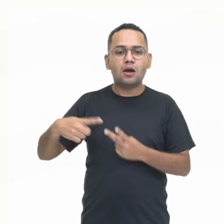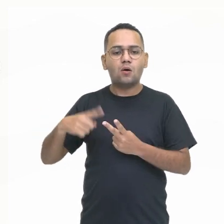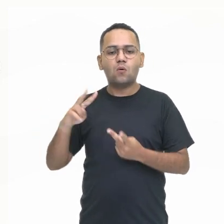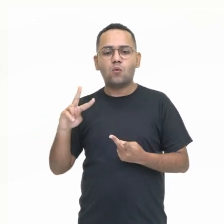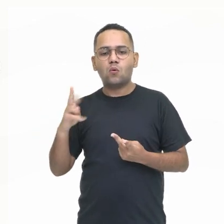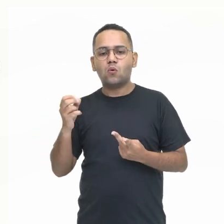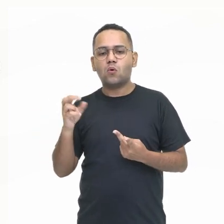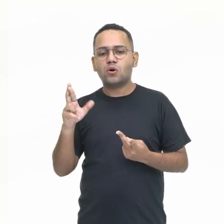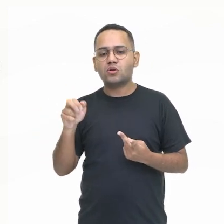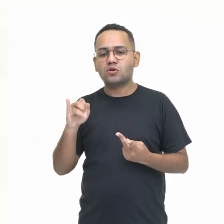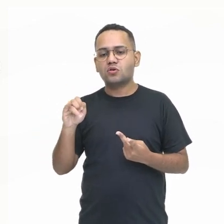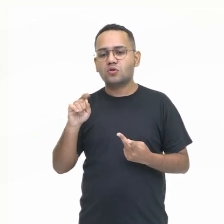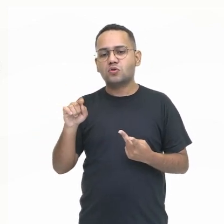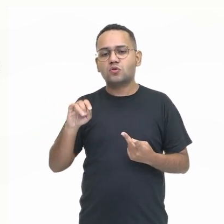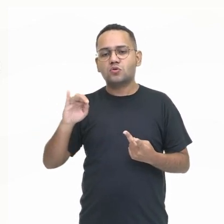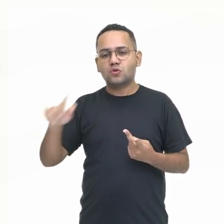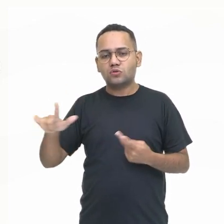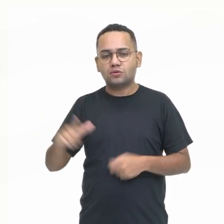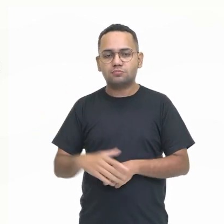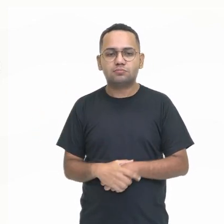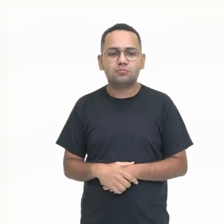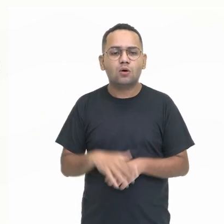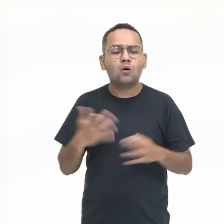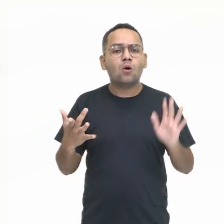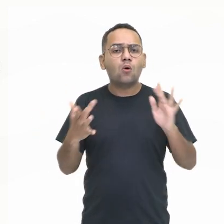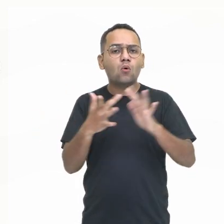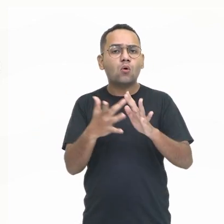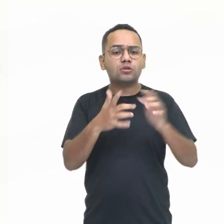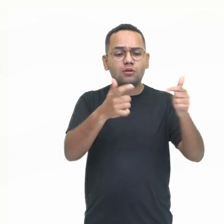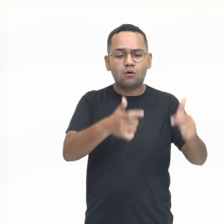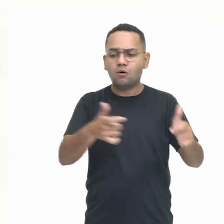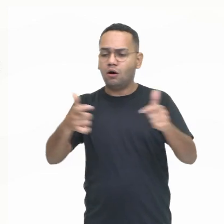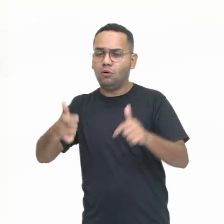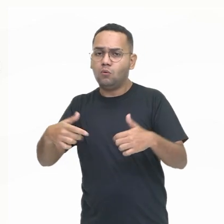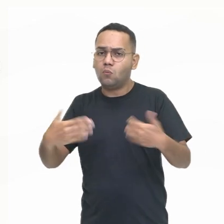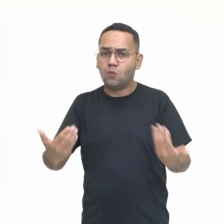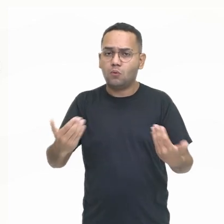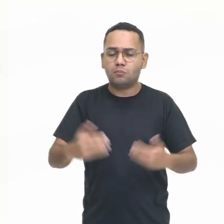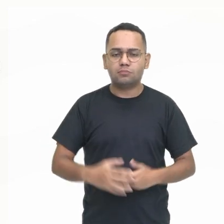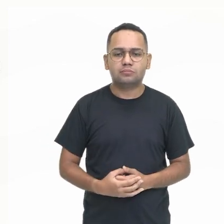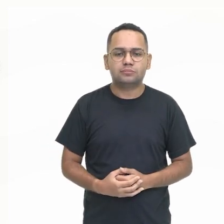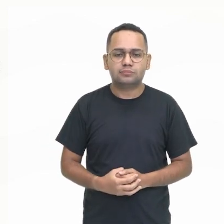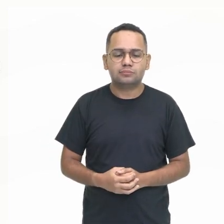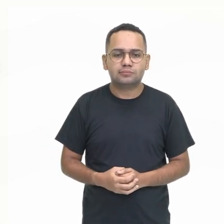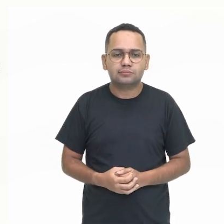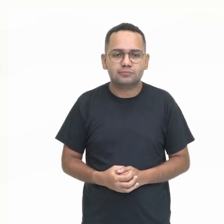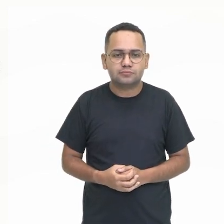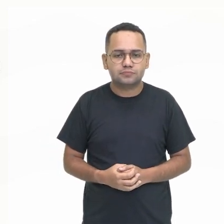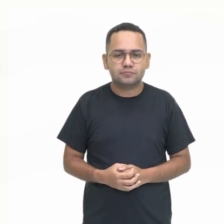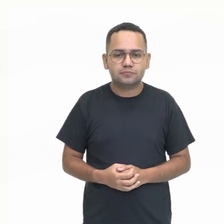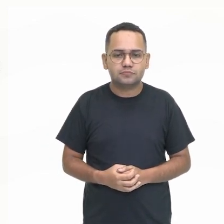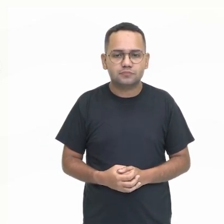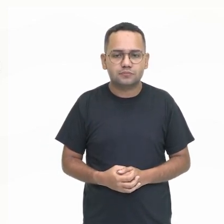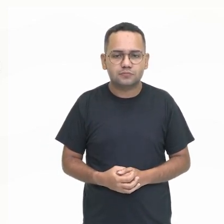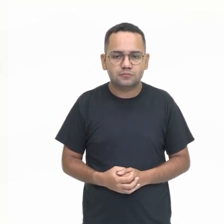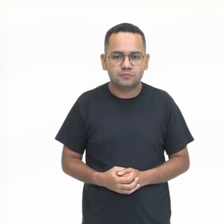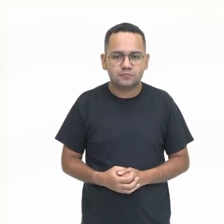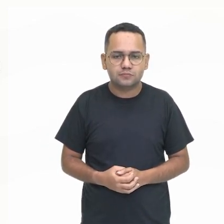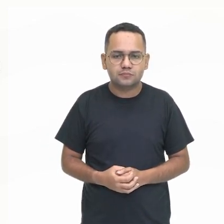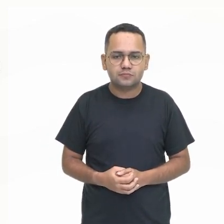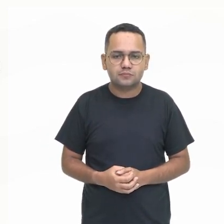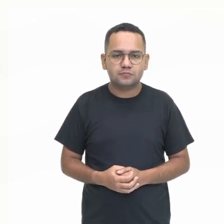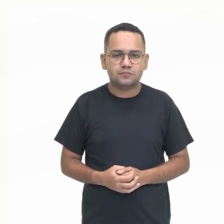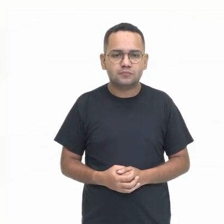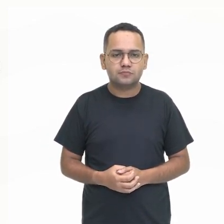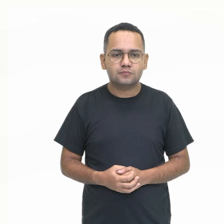eixo horizontal e toca o eixo vertical. Tá legal? Então ele está falando desses locais aqui, ó. Qual é o significado